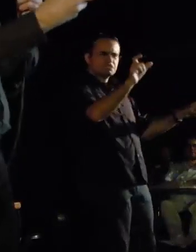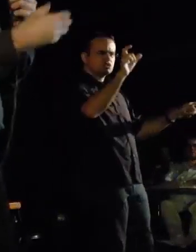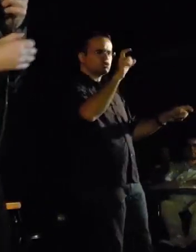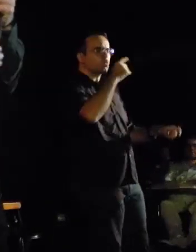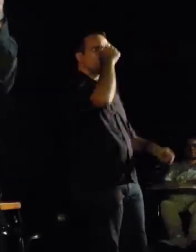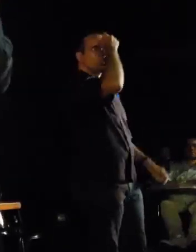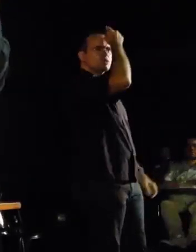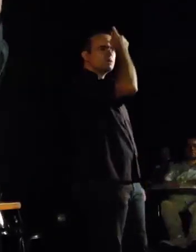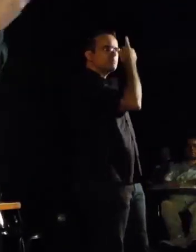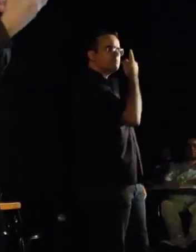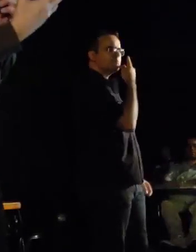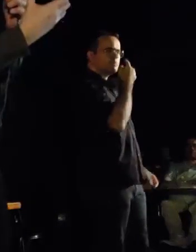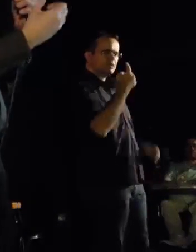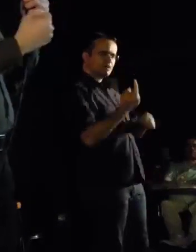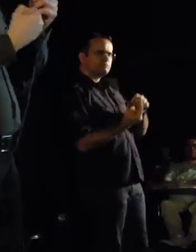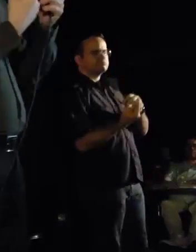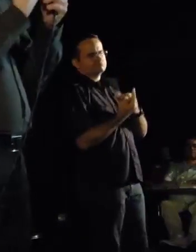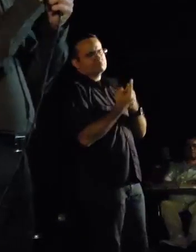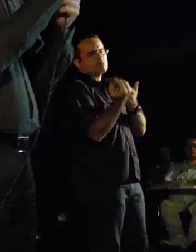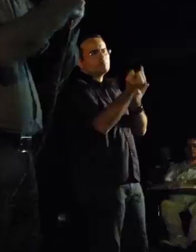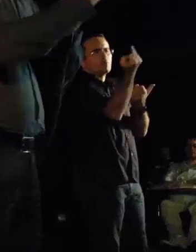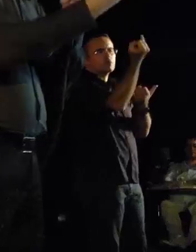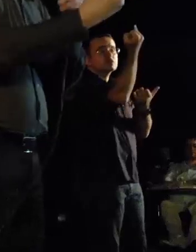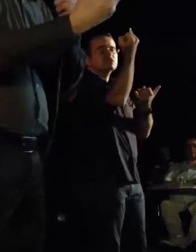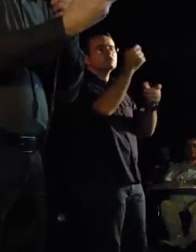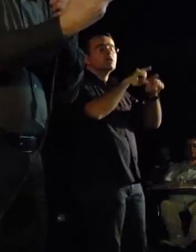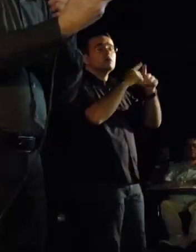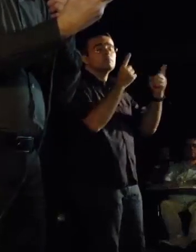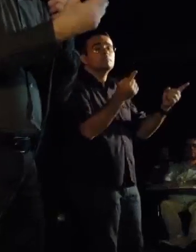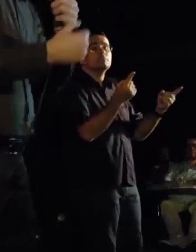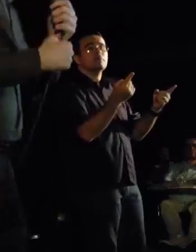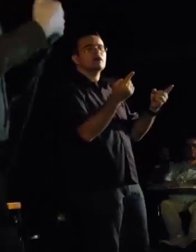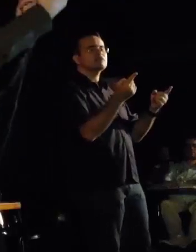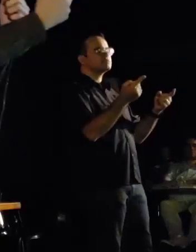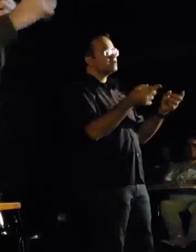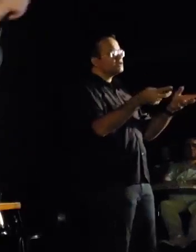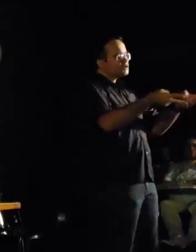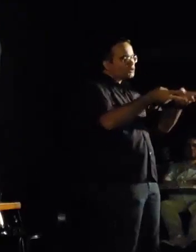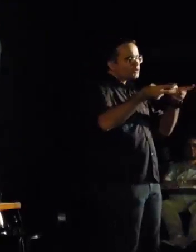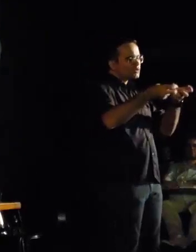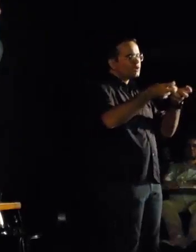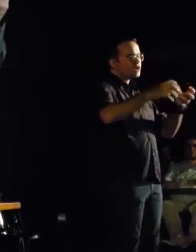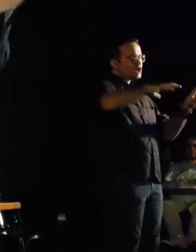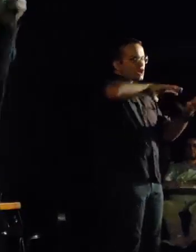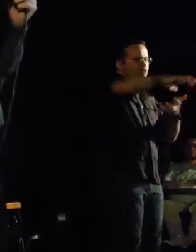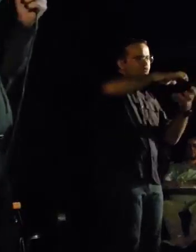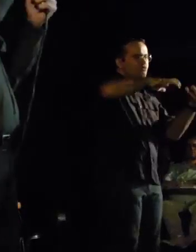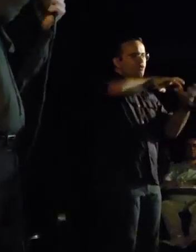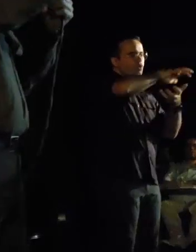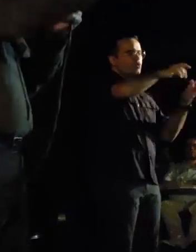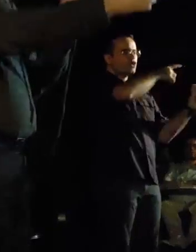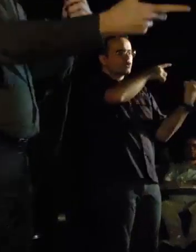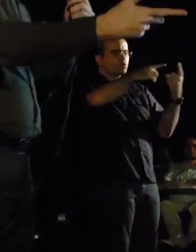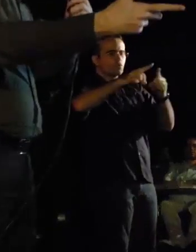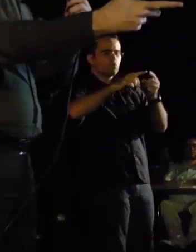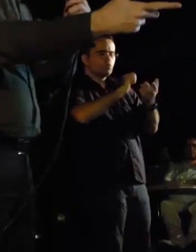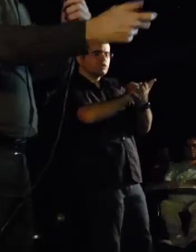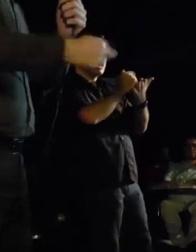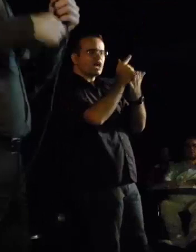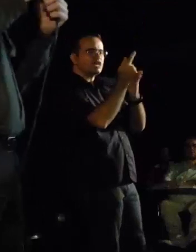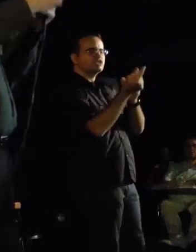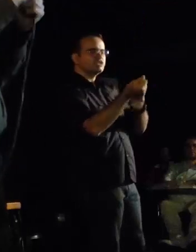forte é que esta revolta contra a agenda econômica que nos